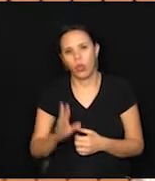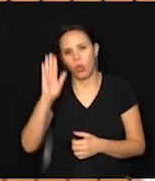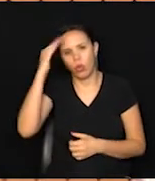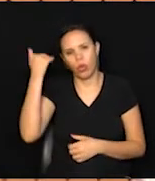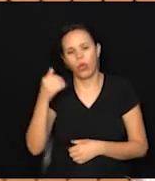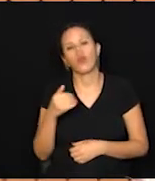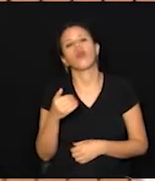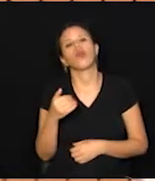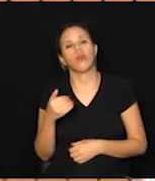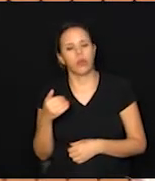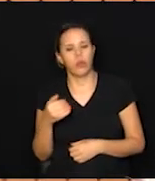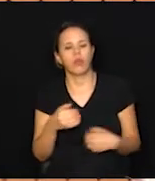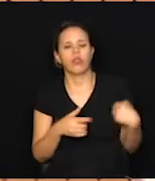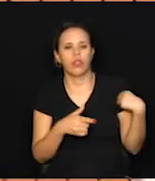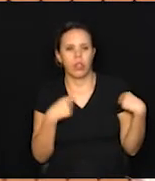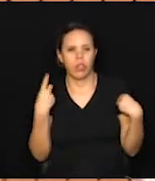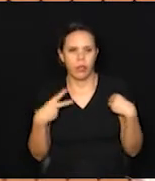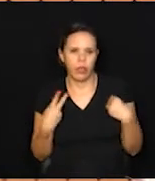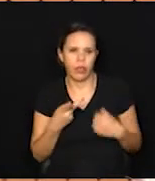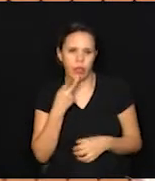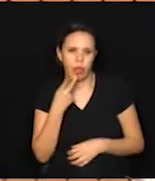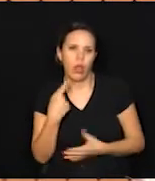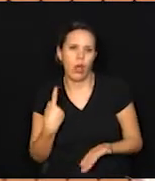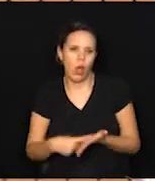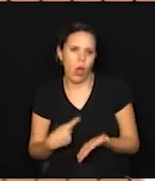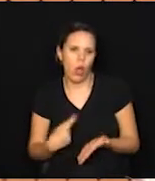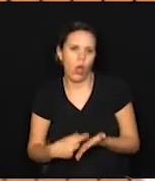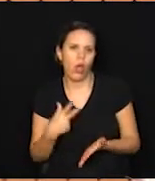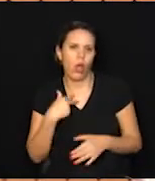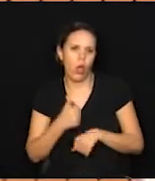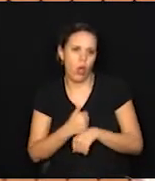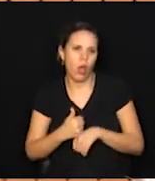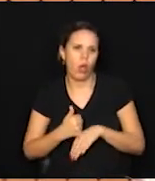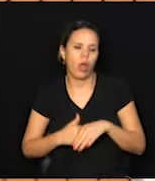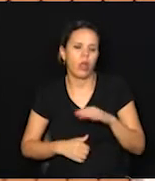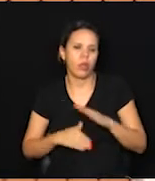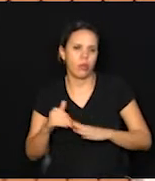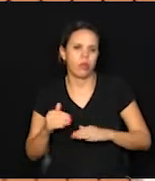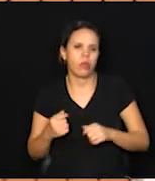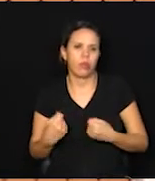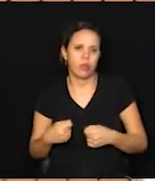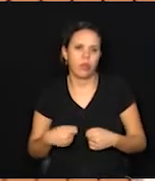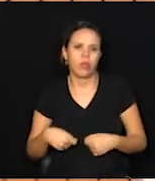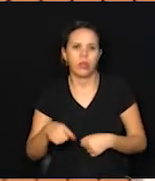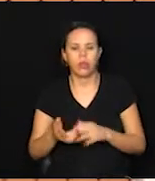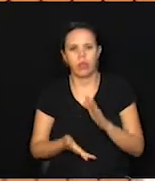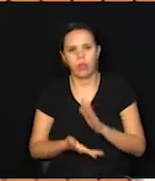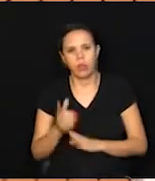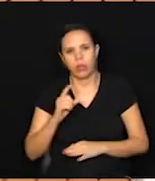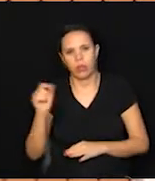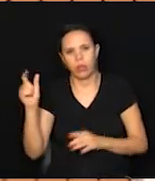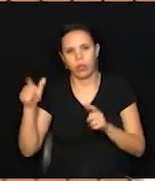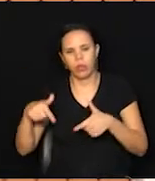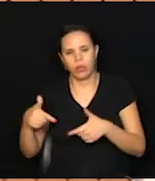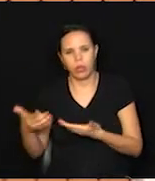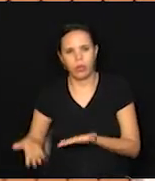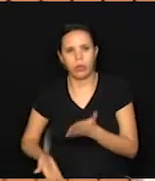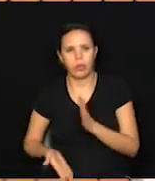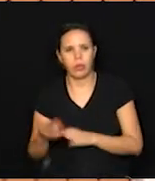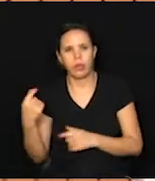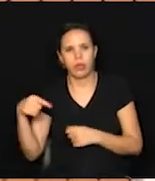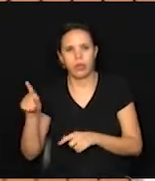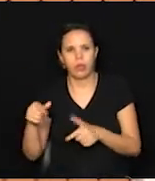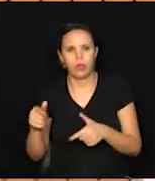ex-vereador, por compromissos profissionais. Ele teve lá um entendimento onde ele trabalha, que ele